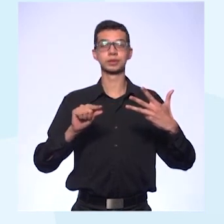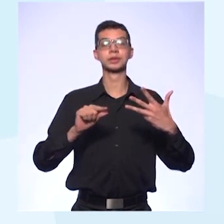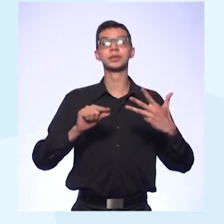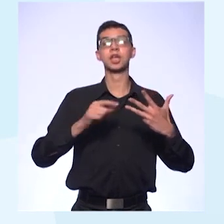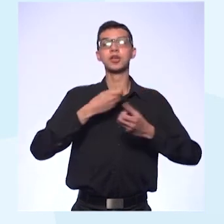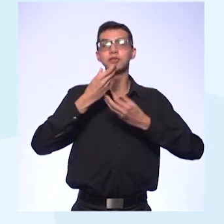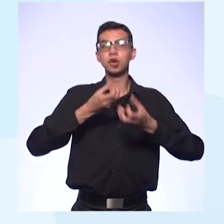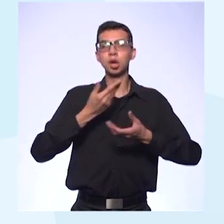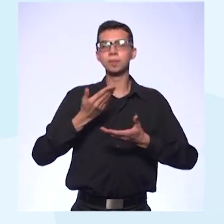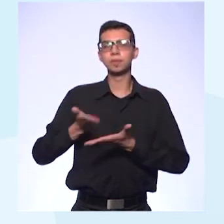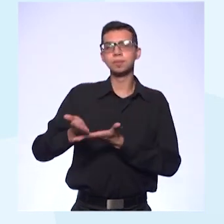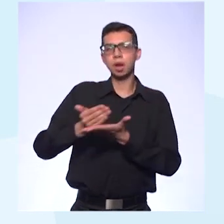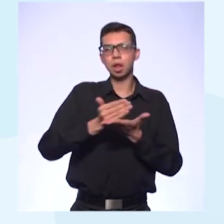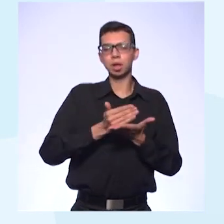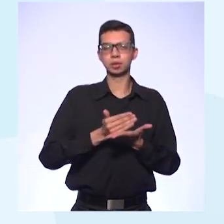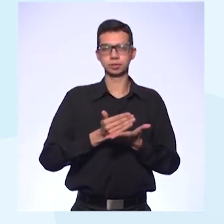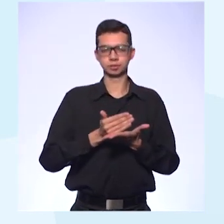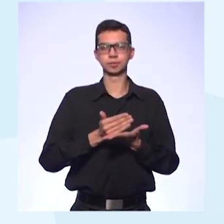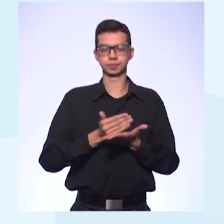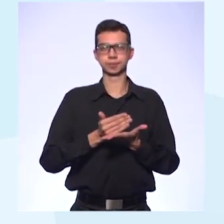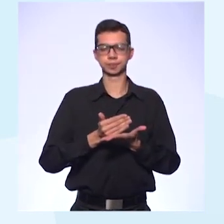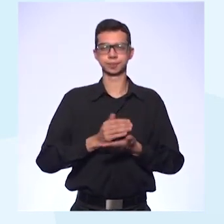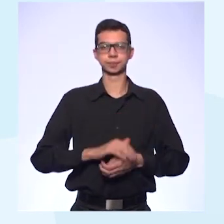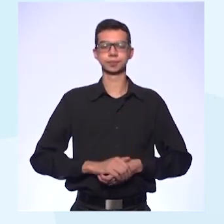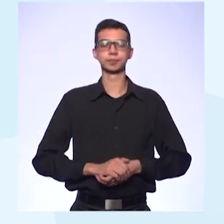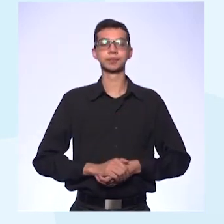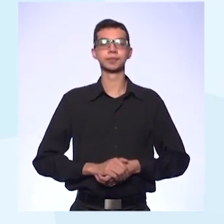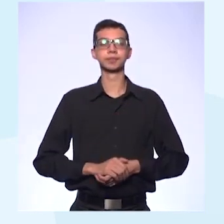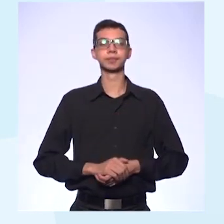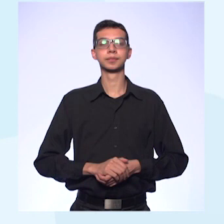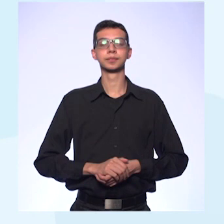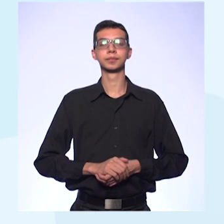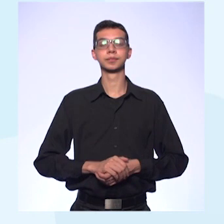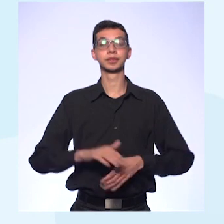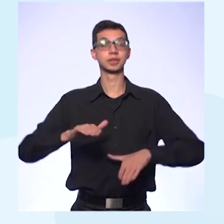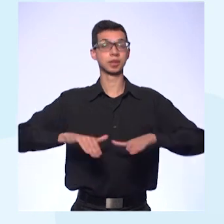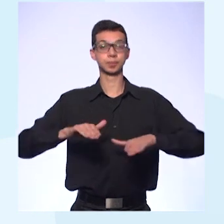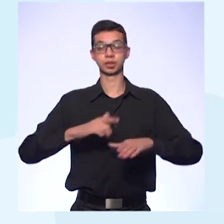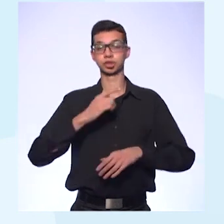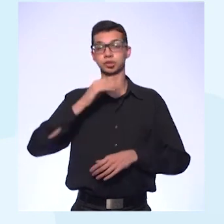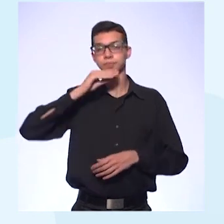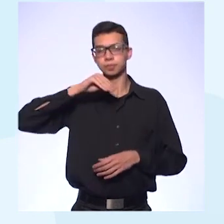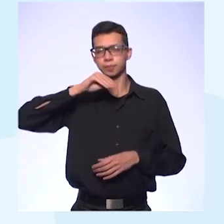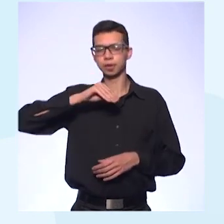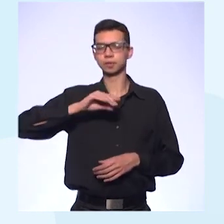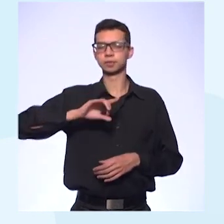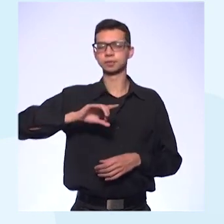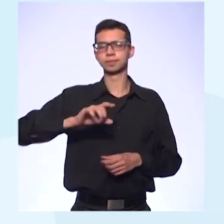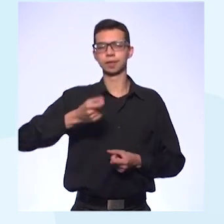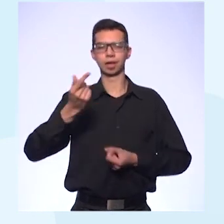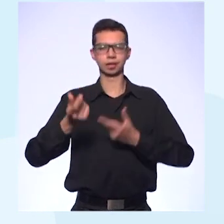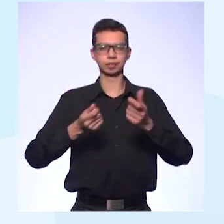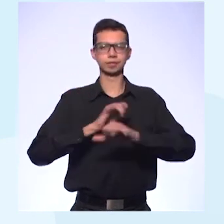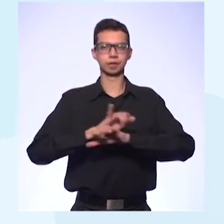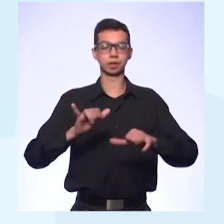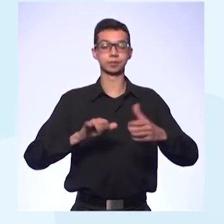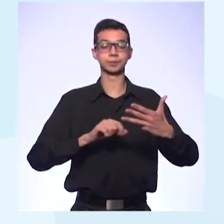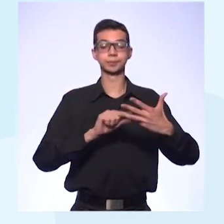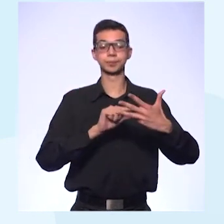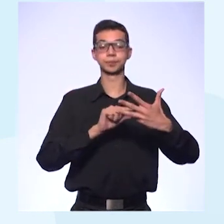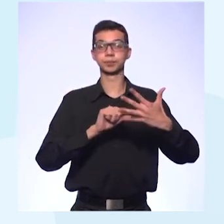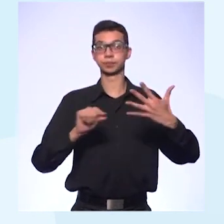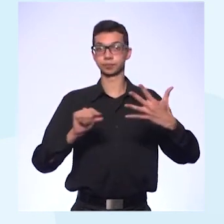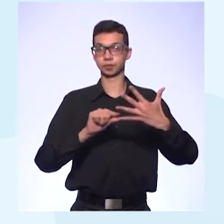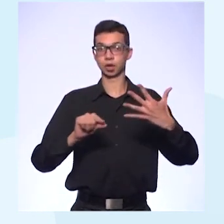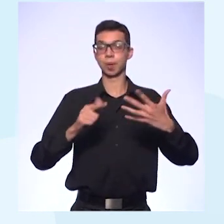dados. Algumas pessoas falam data, algumas pessoas falam data, tá? Então, depende aí. to solve problems, para solucionar